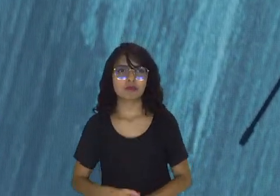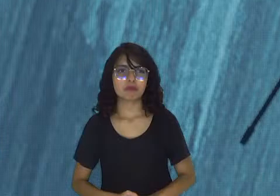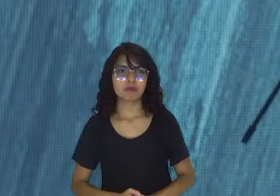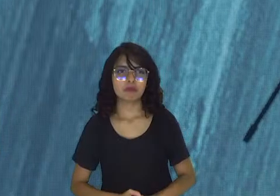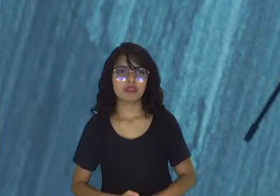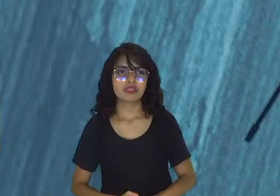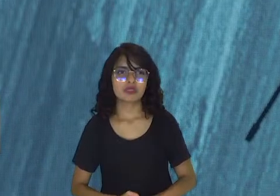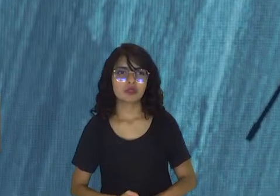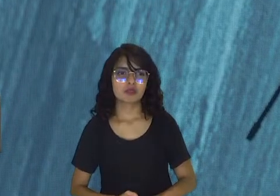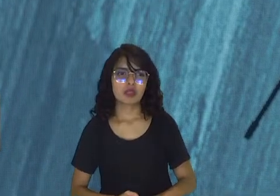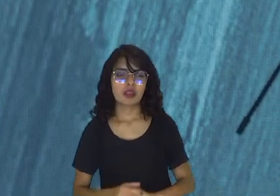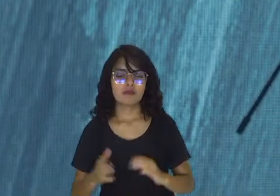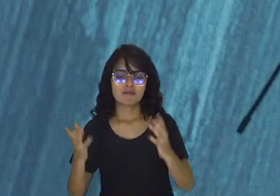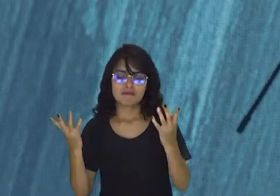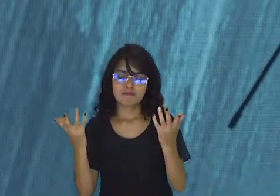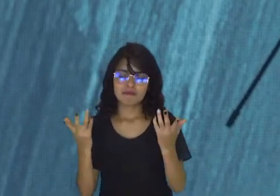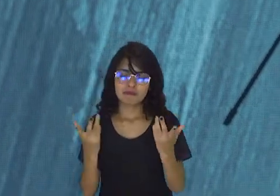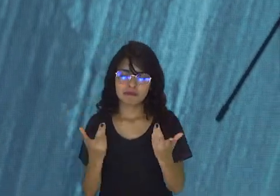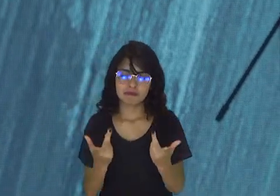é incrível.